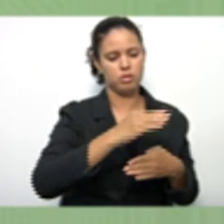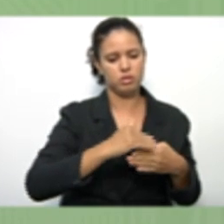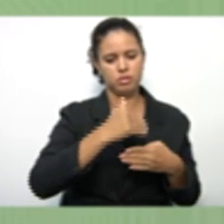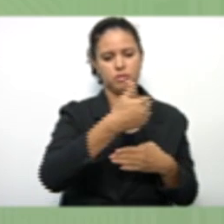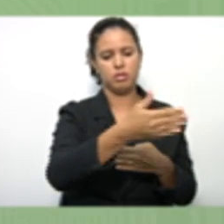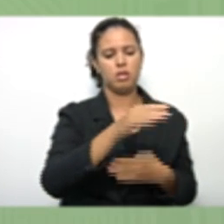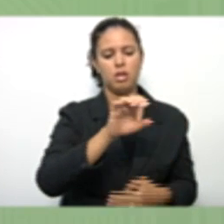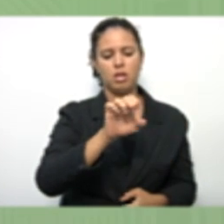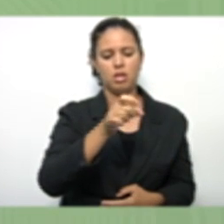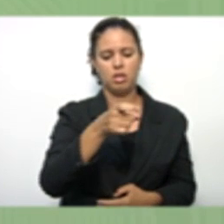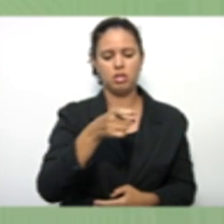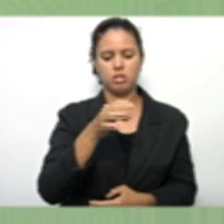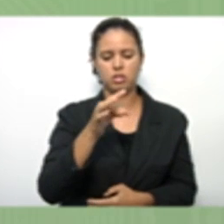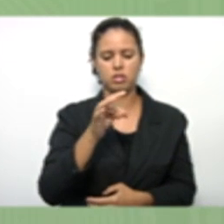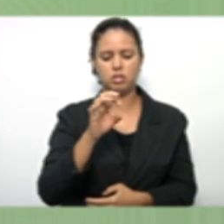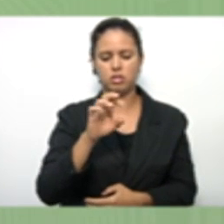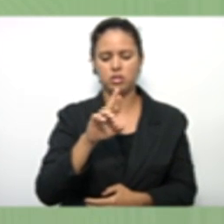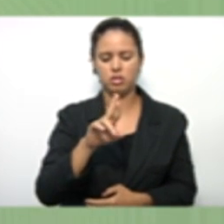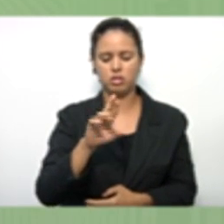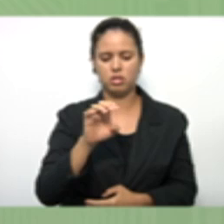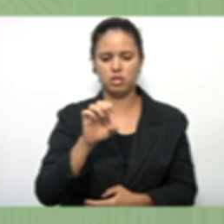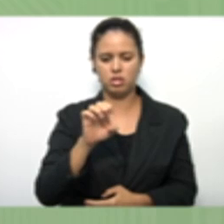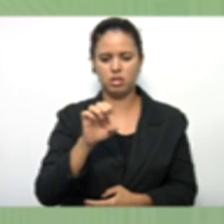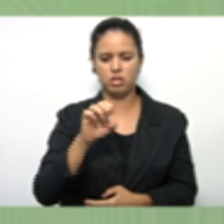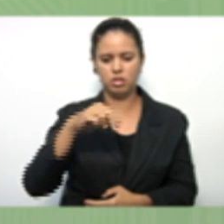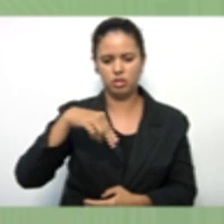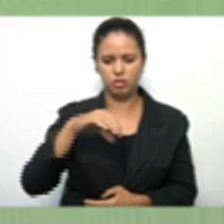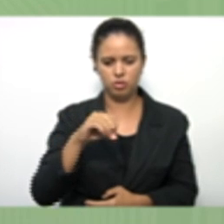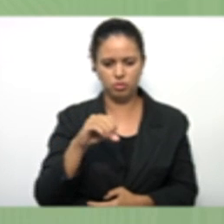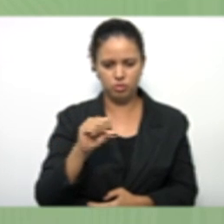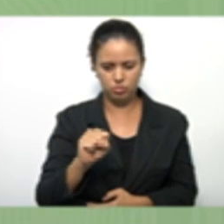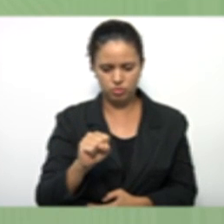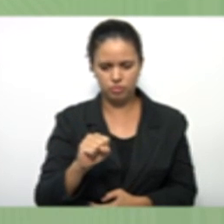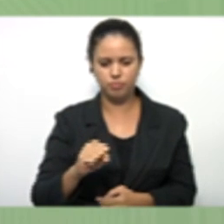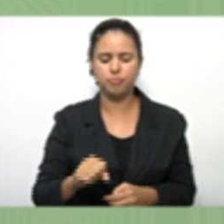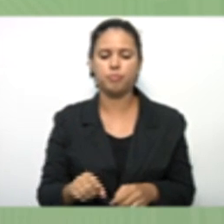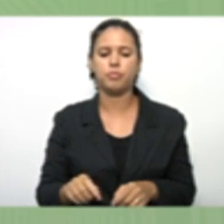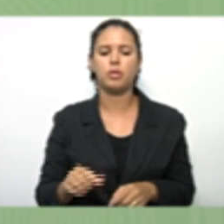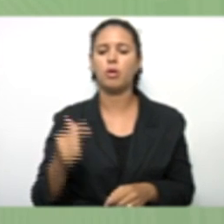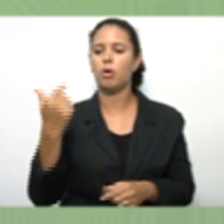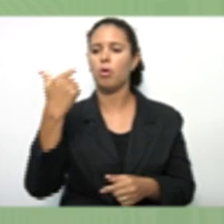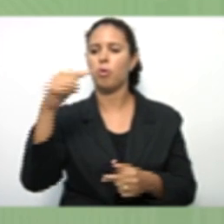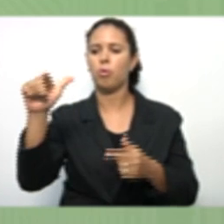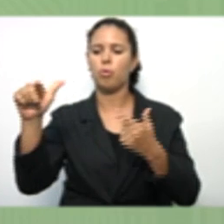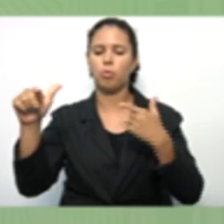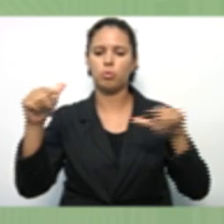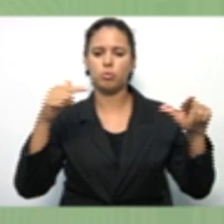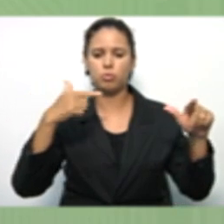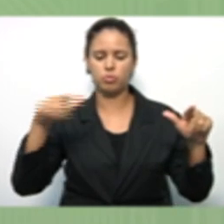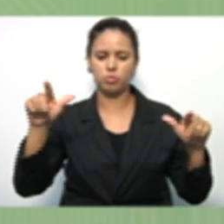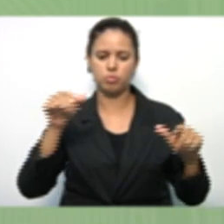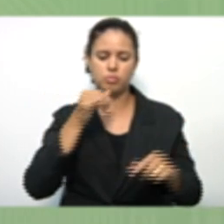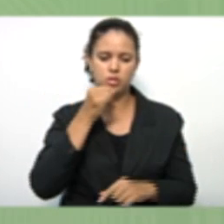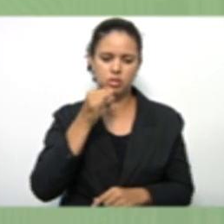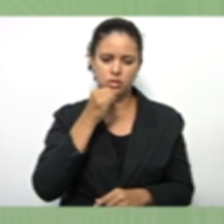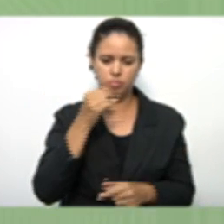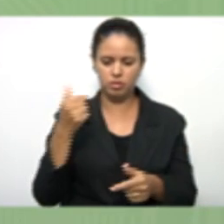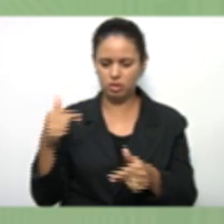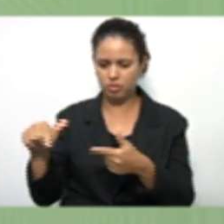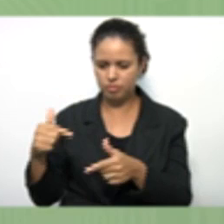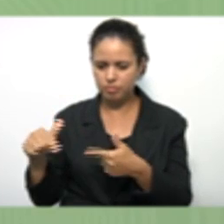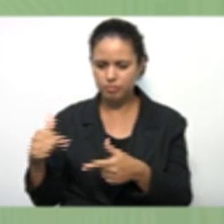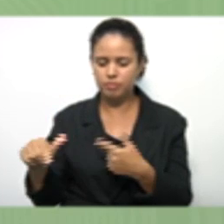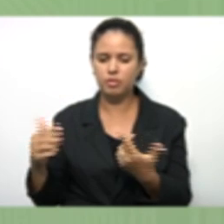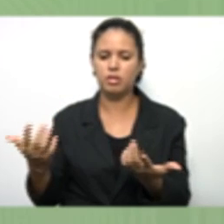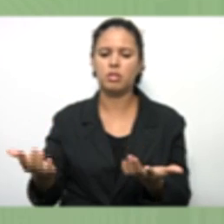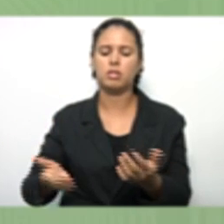esses usuários externos, professora? Ok. Além, né, dos funcionários e dos cooperados, que são aquelas pessoas que participam da sociedade,